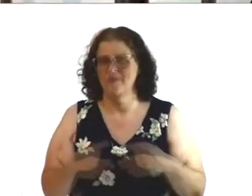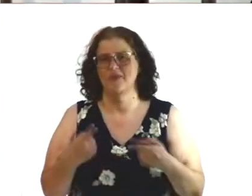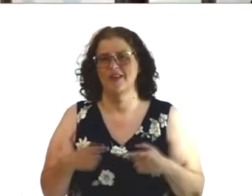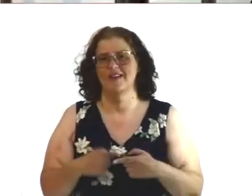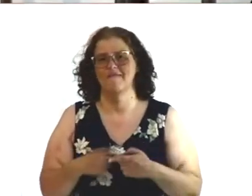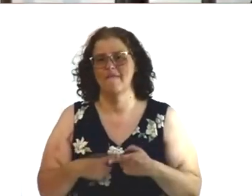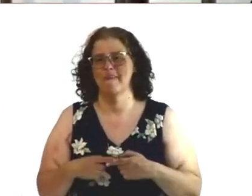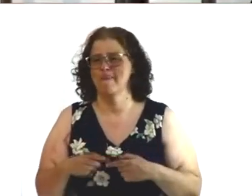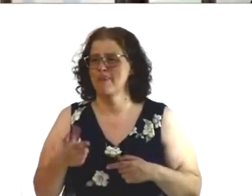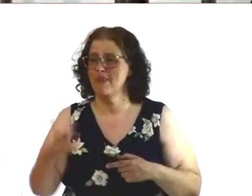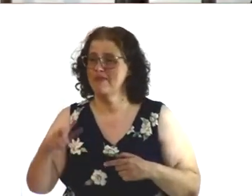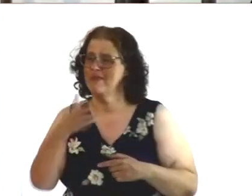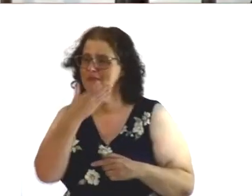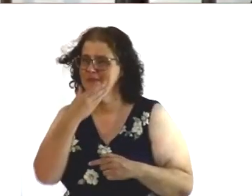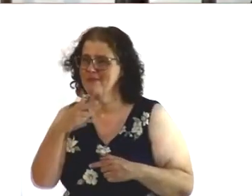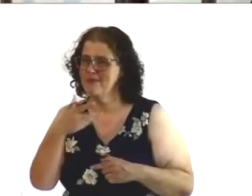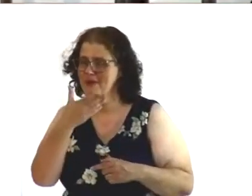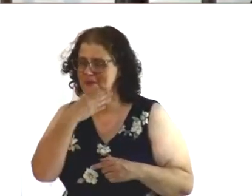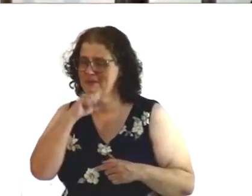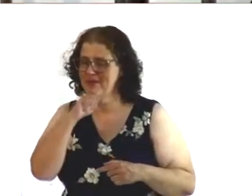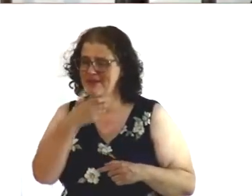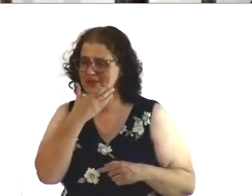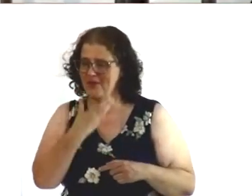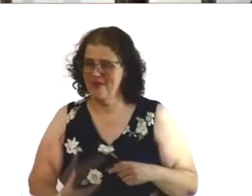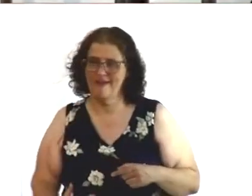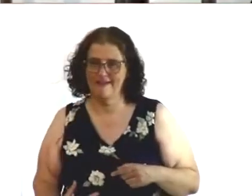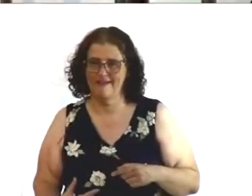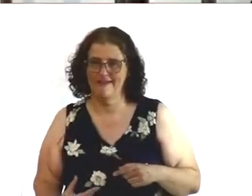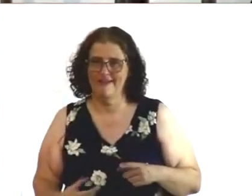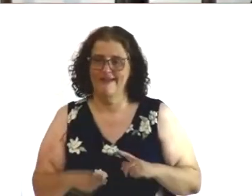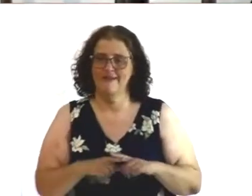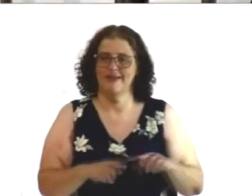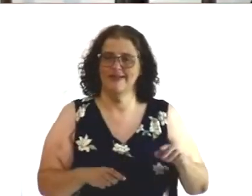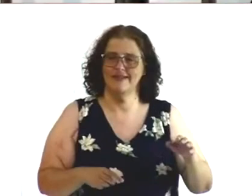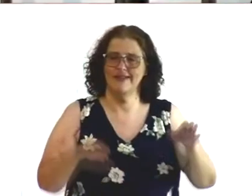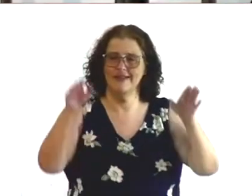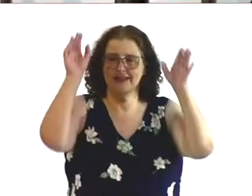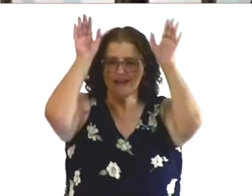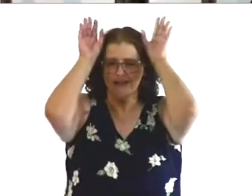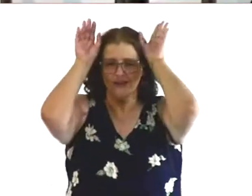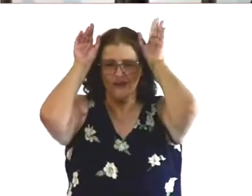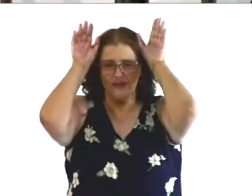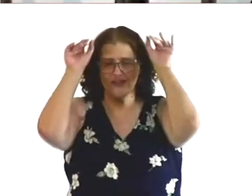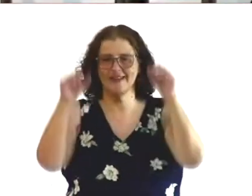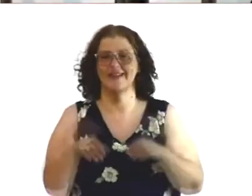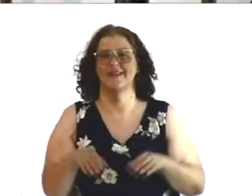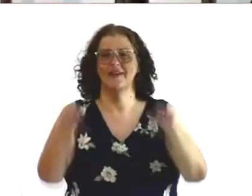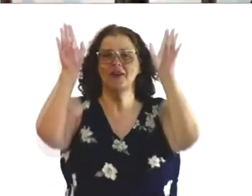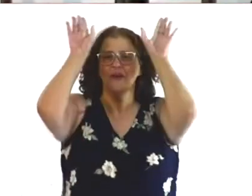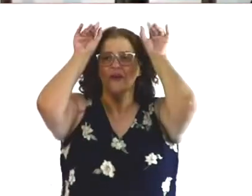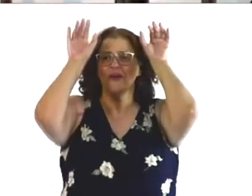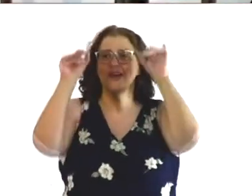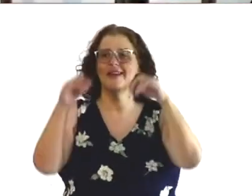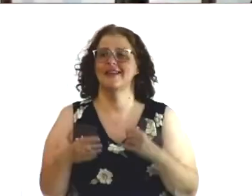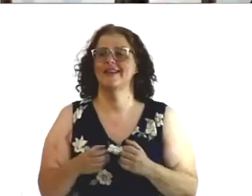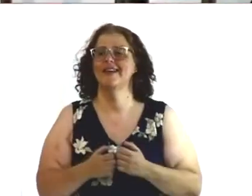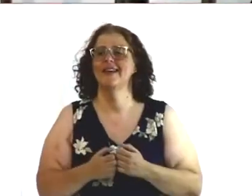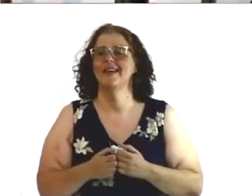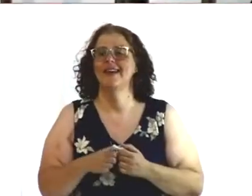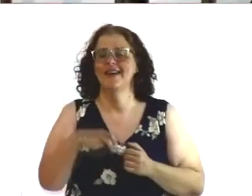impressionante. Ok, nós brincamos com coisas, nos divertimos aqui e ali, mas não podemos nos esquecer